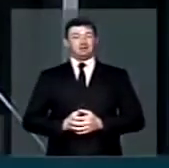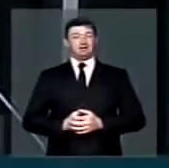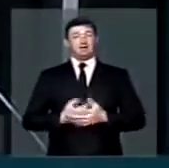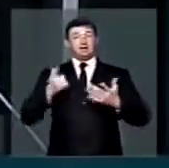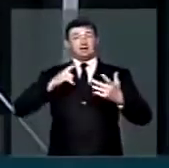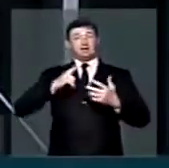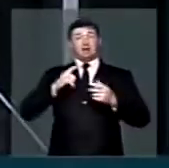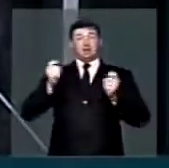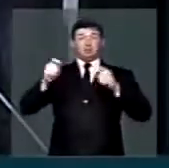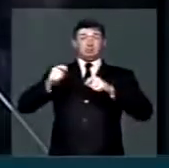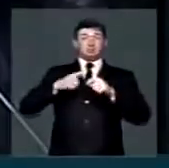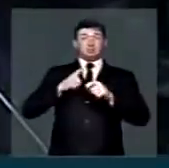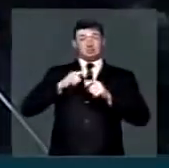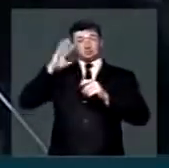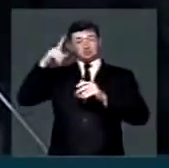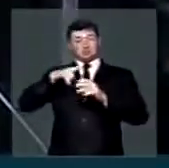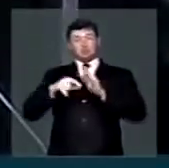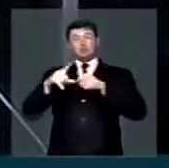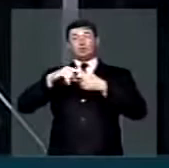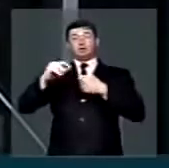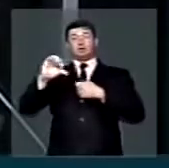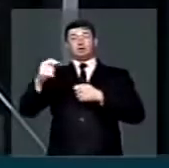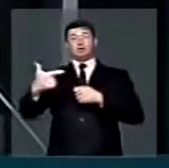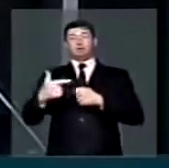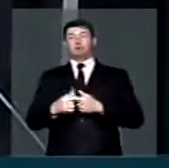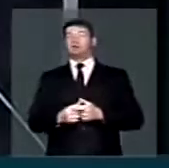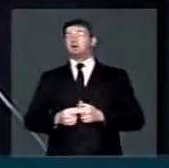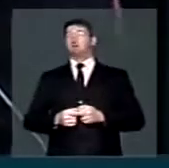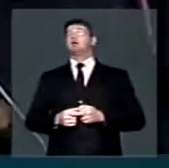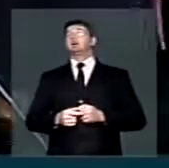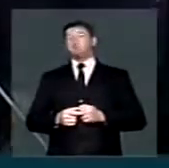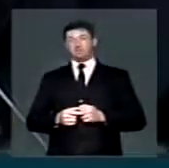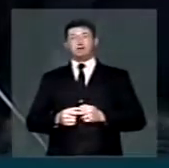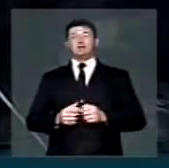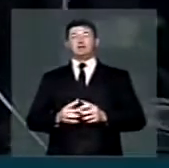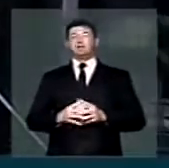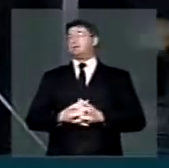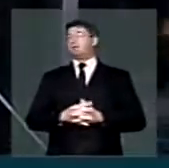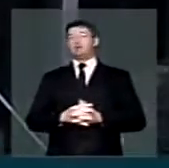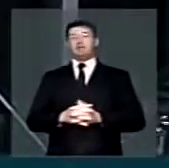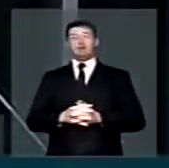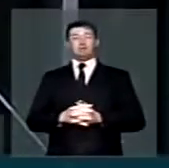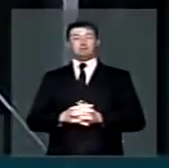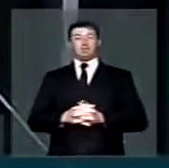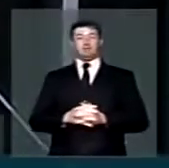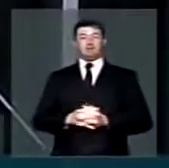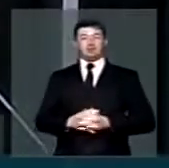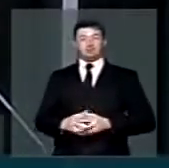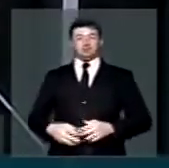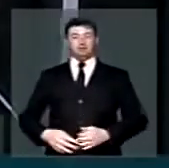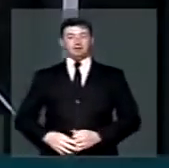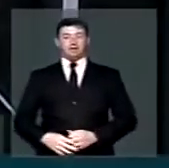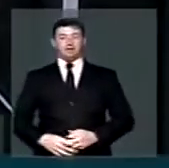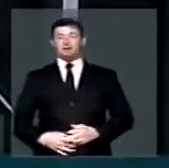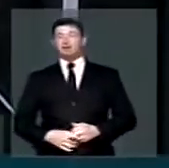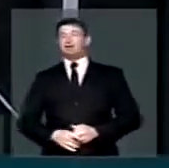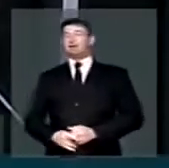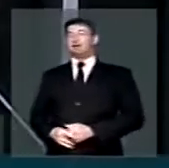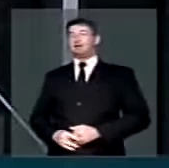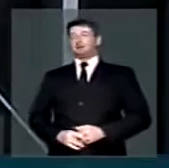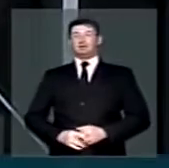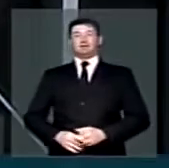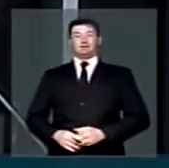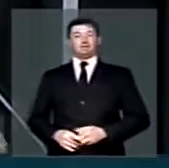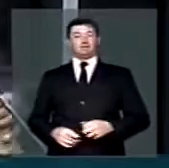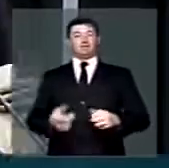lá, previstas no artigo 92 do Código Penal Brasileiro. Assim, senhor presidente e colegas